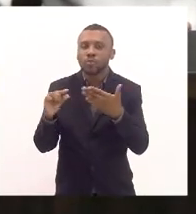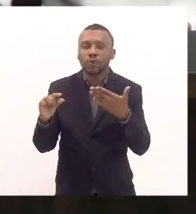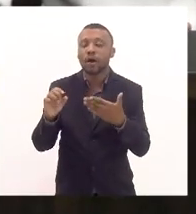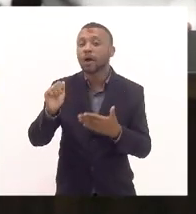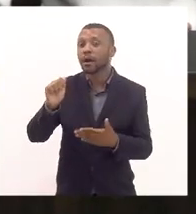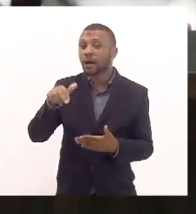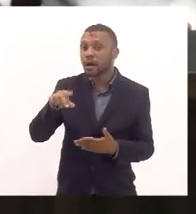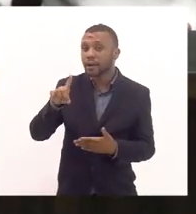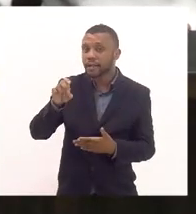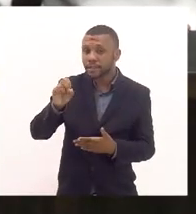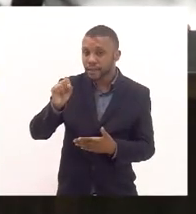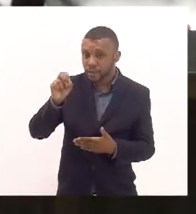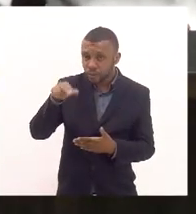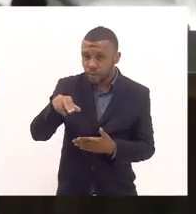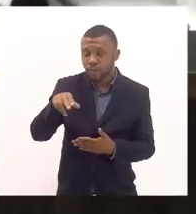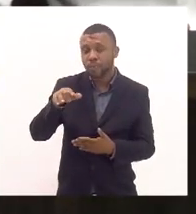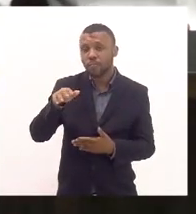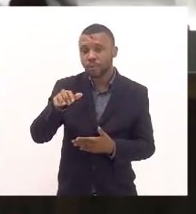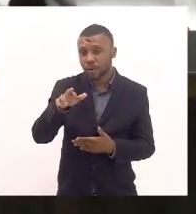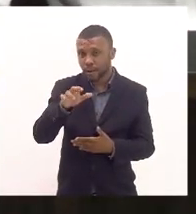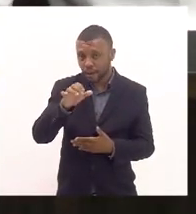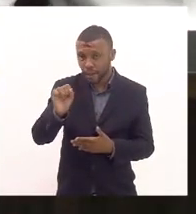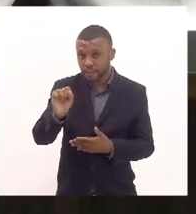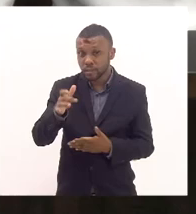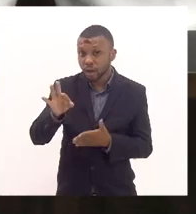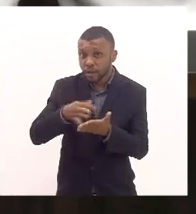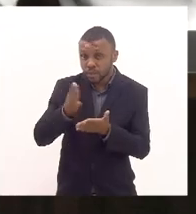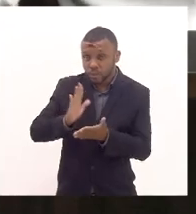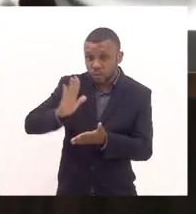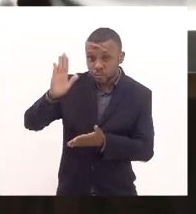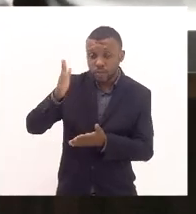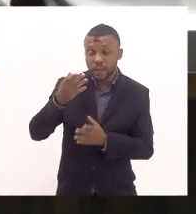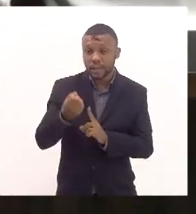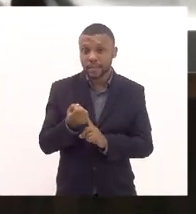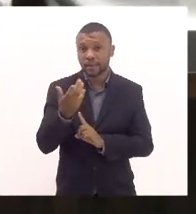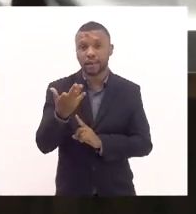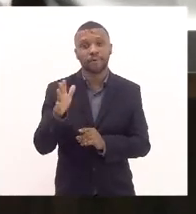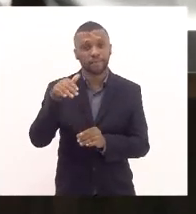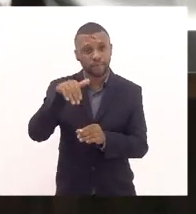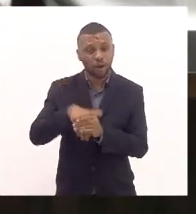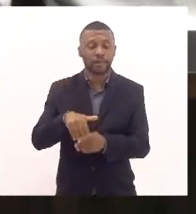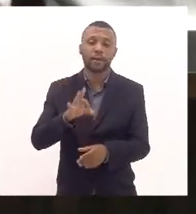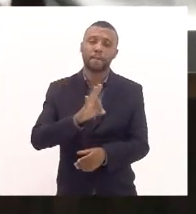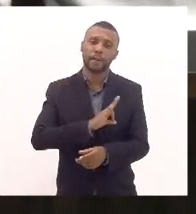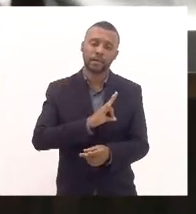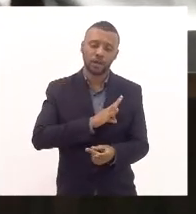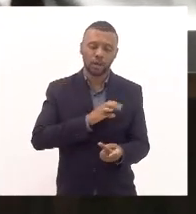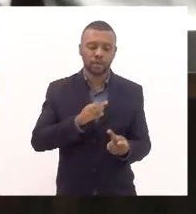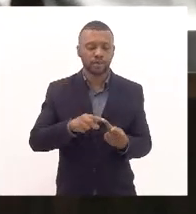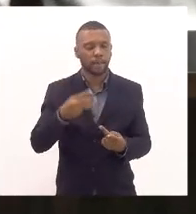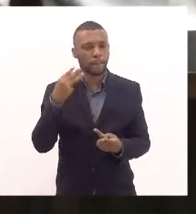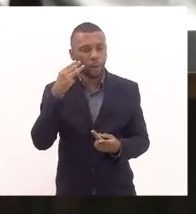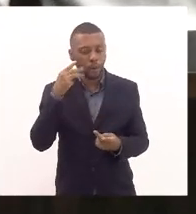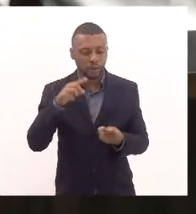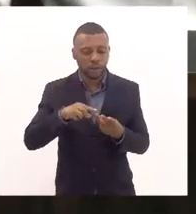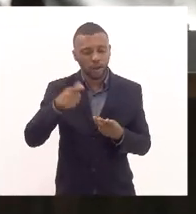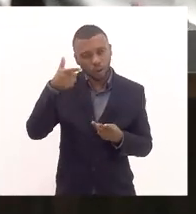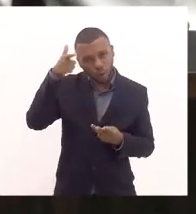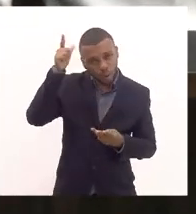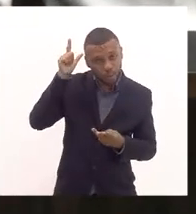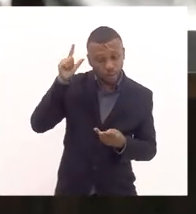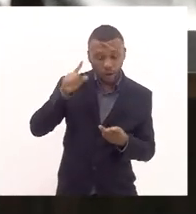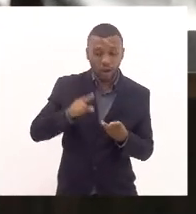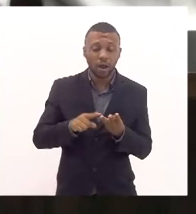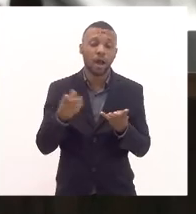samurais estão escrito para declaração de voto Anderson é Marta Rocha Mônica Francisco Luiz Paulo